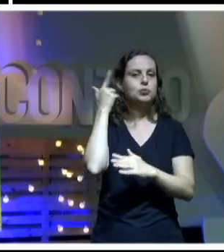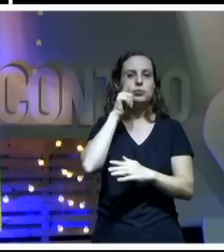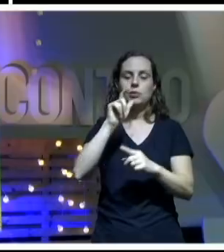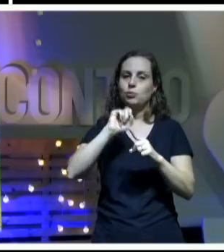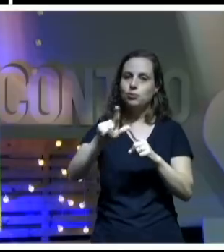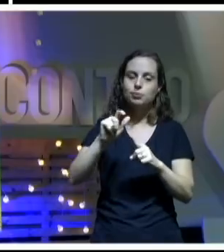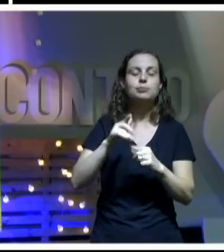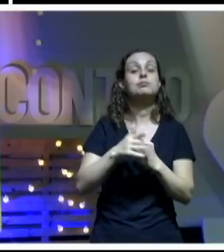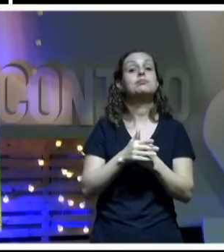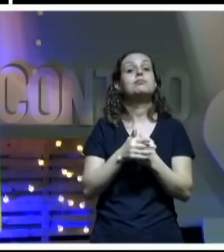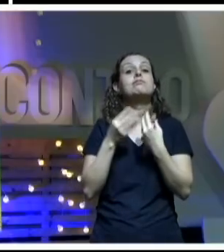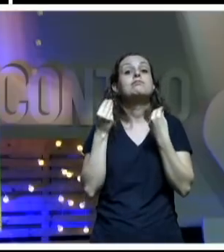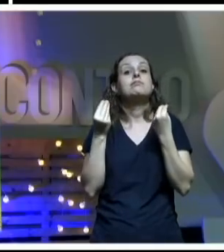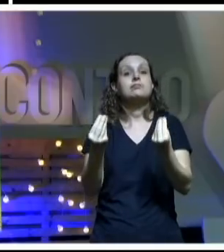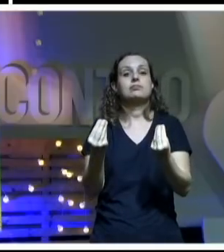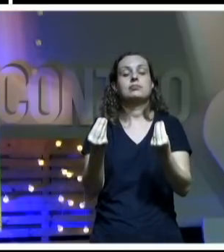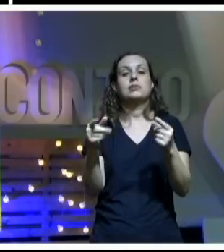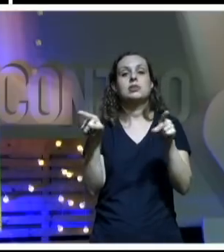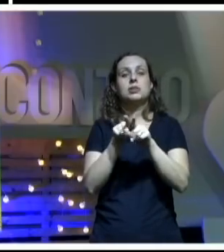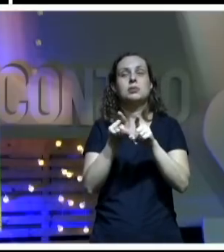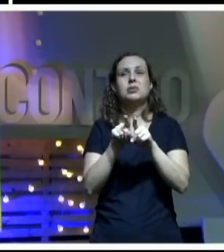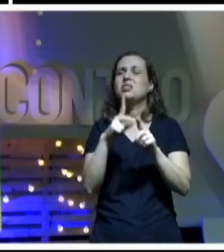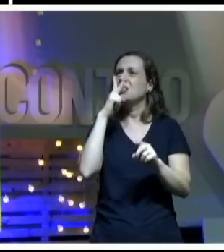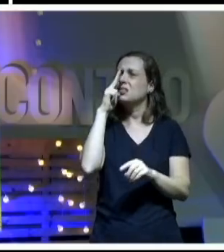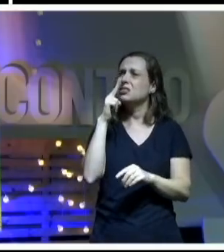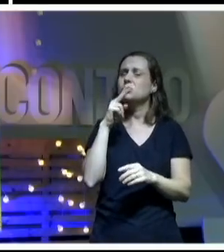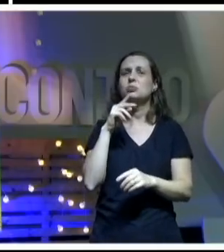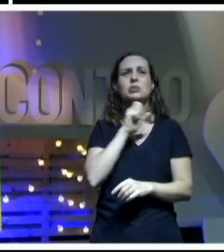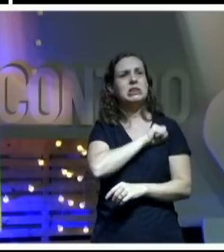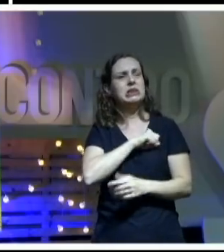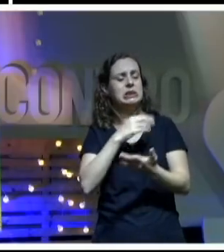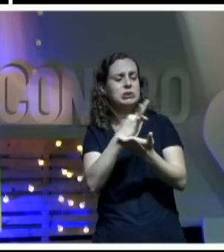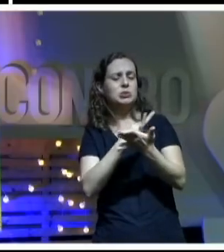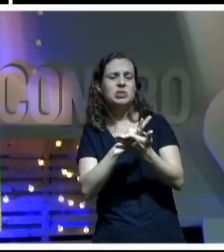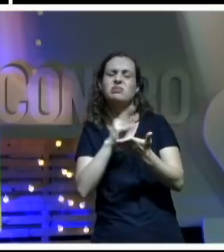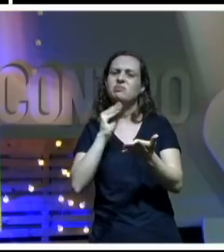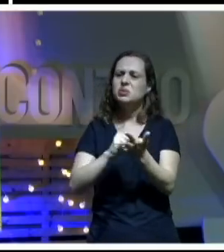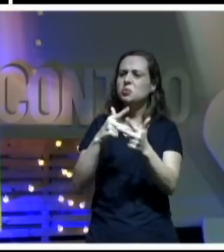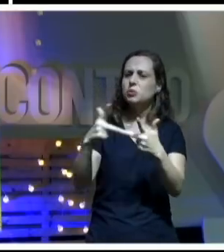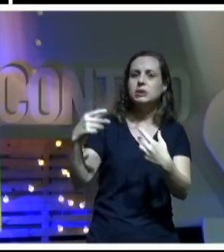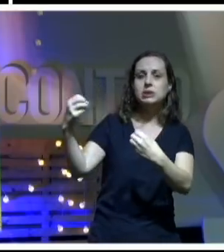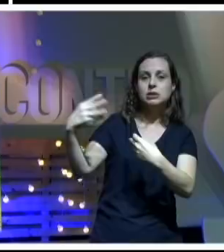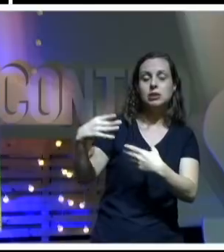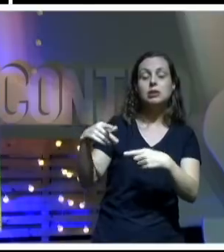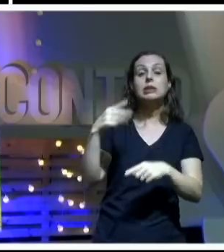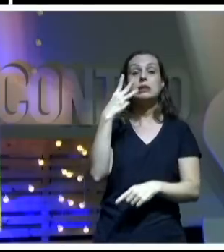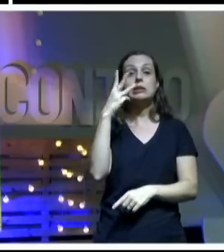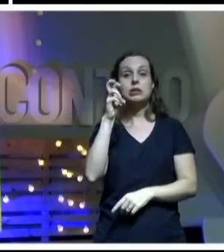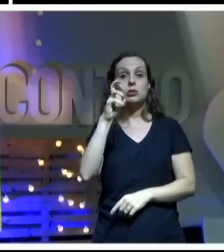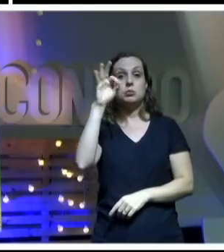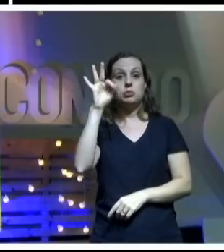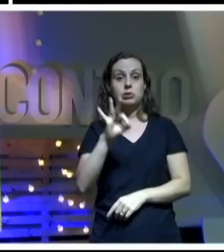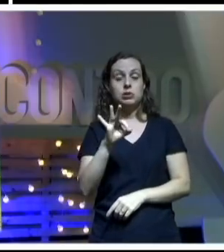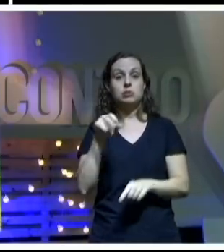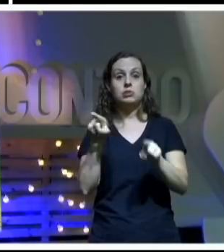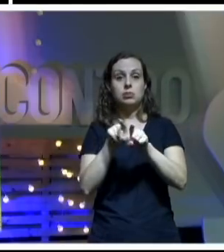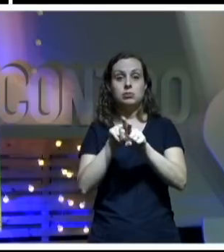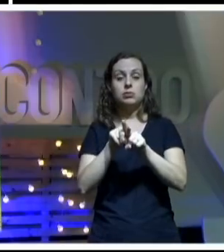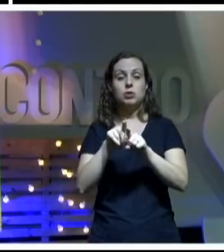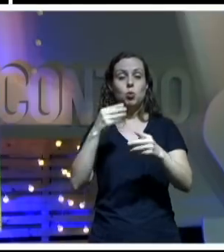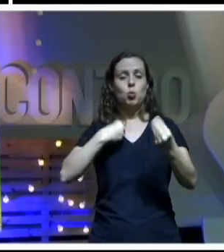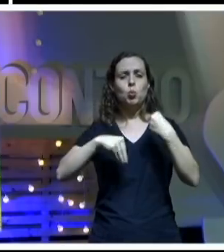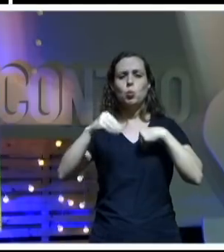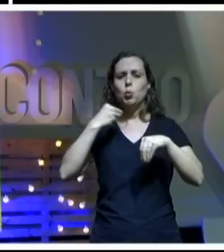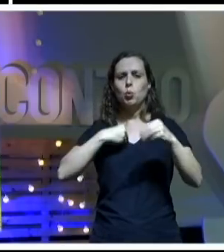pastores acham que o seminário não se preparou adequadamente 35% os pastores um em cada três luta contra a depressão